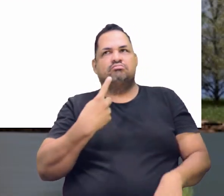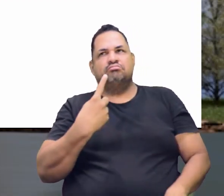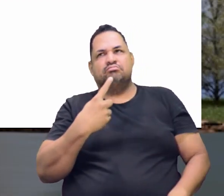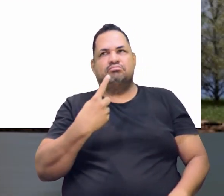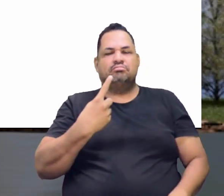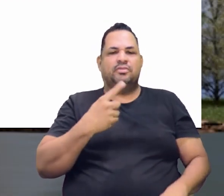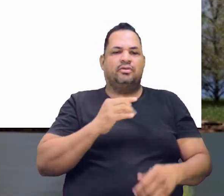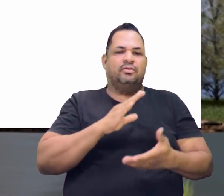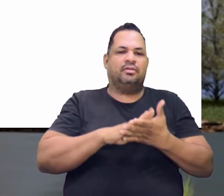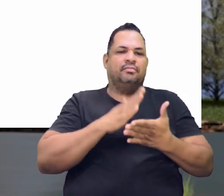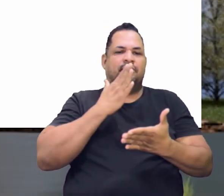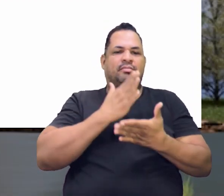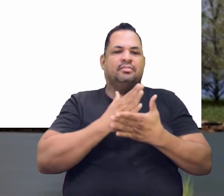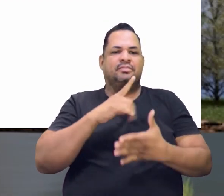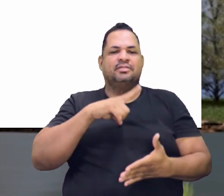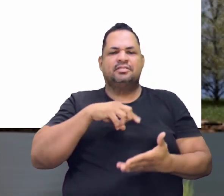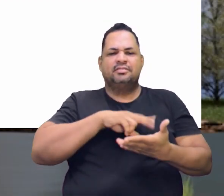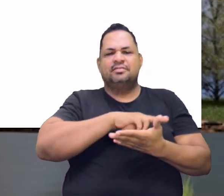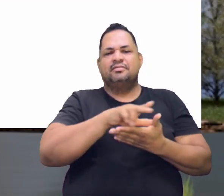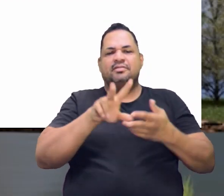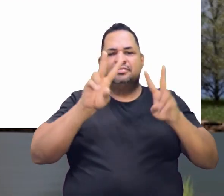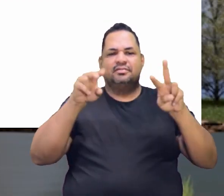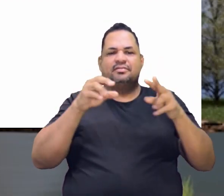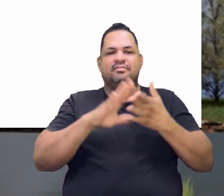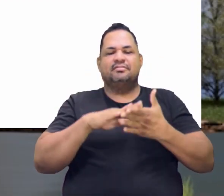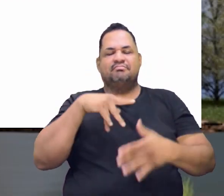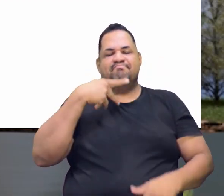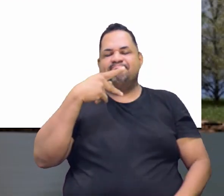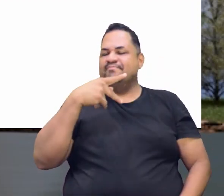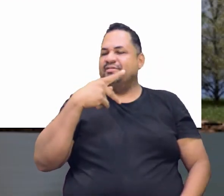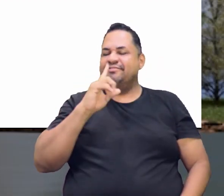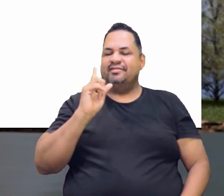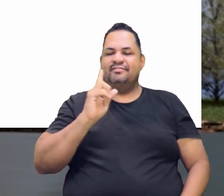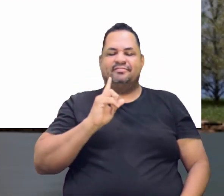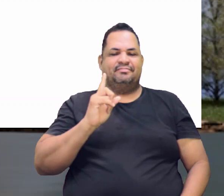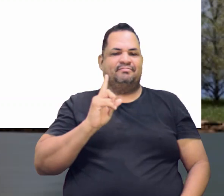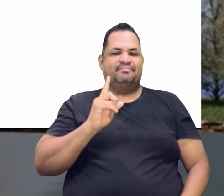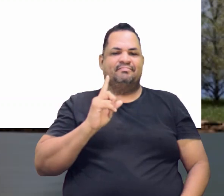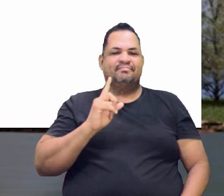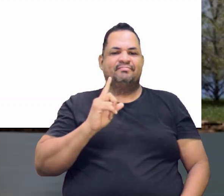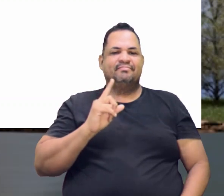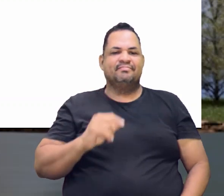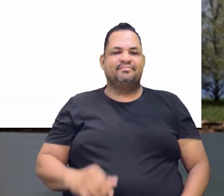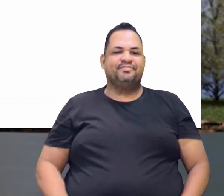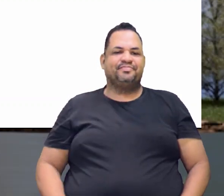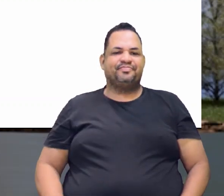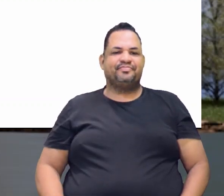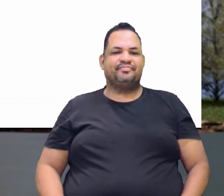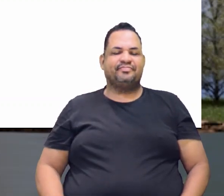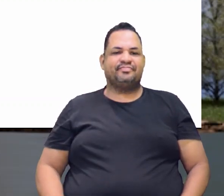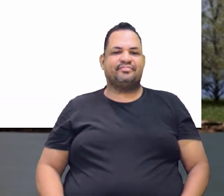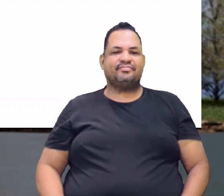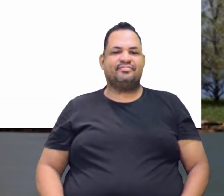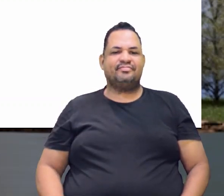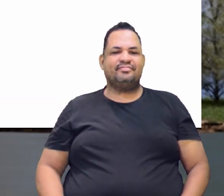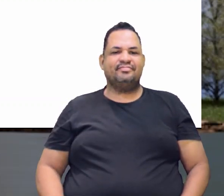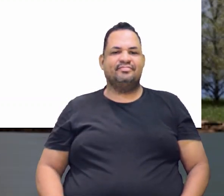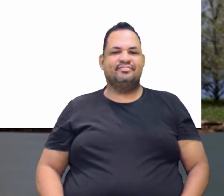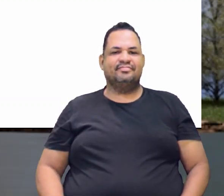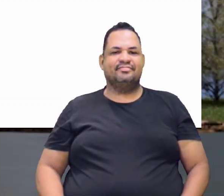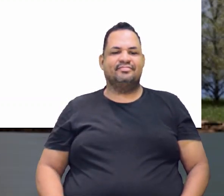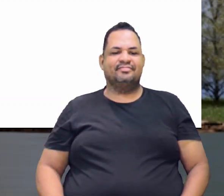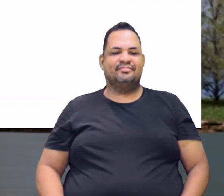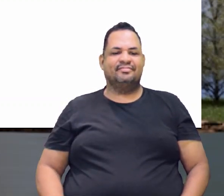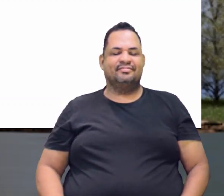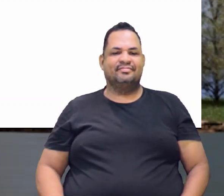Tem muita coisa que não foi dito. Muita mesmo. Não tem noção.